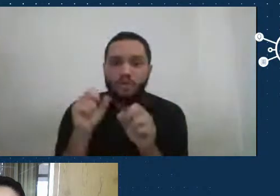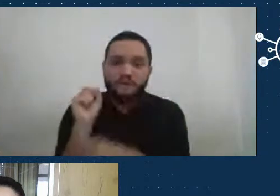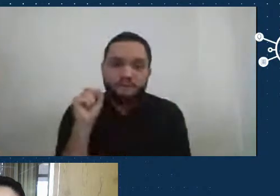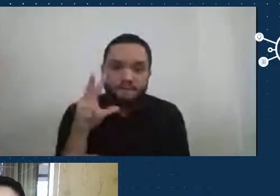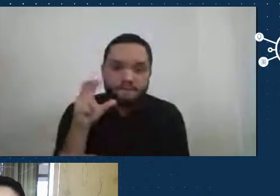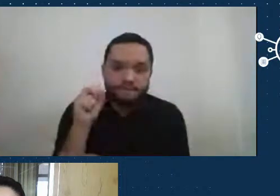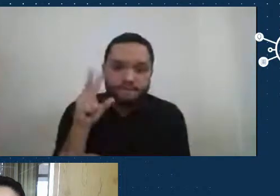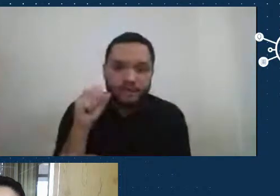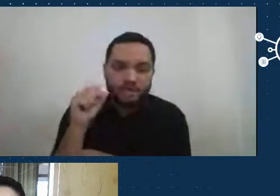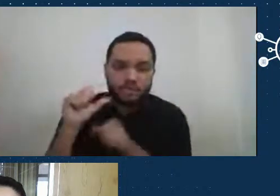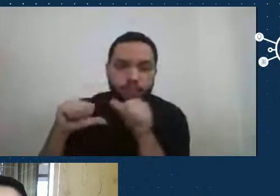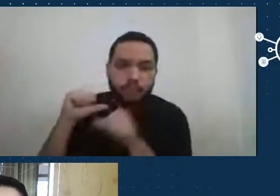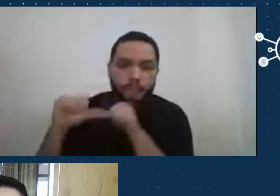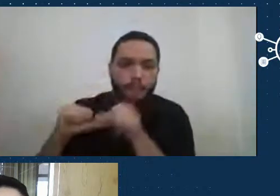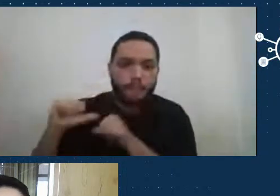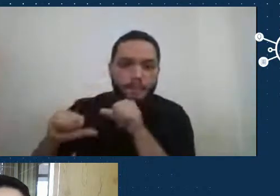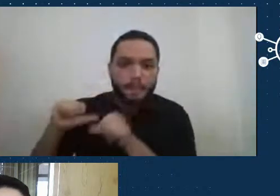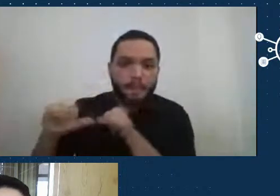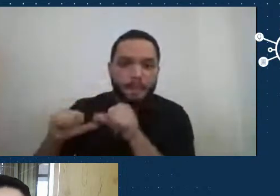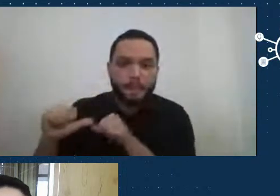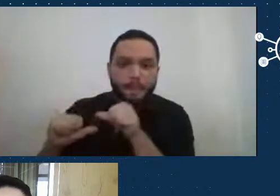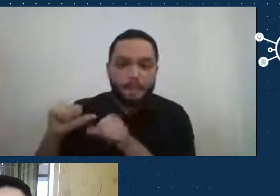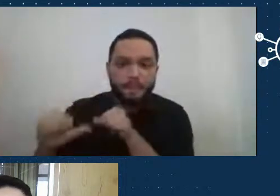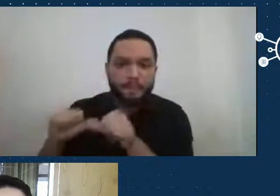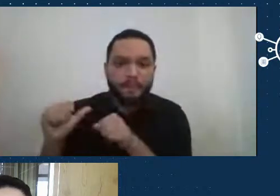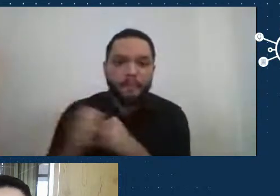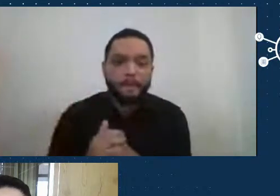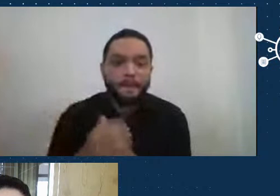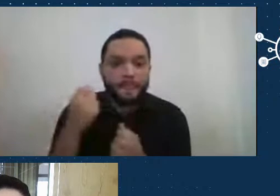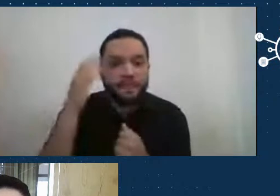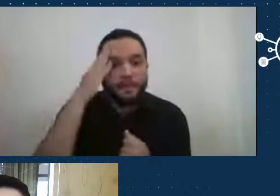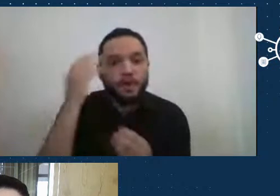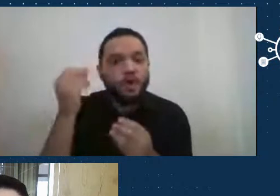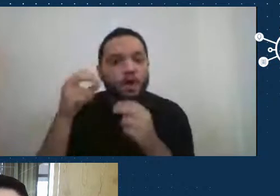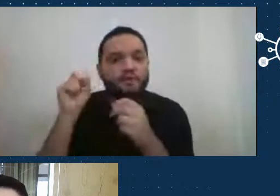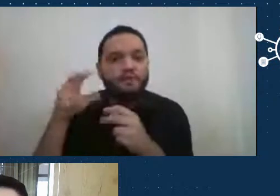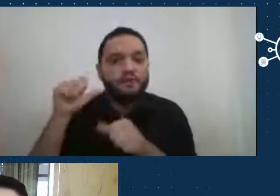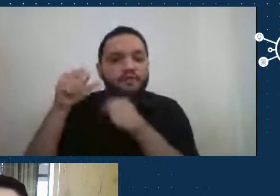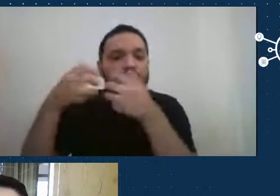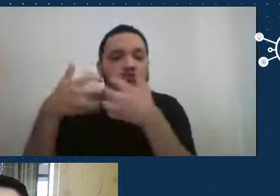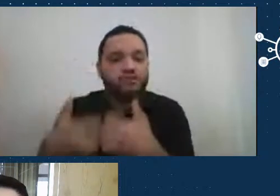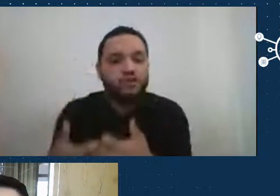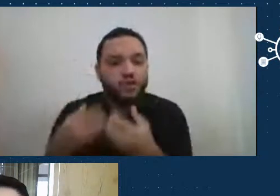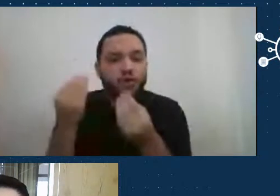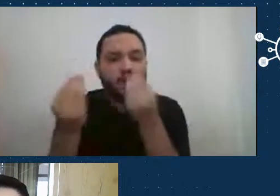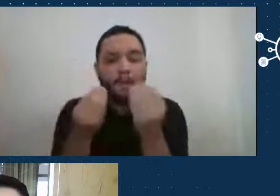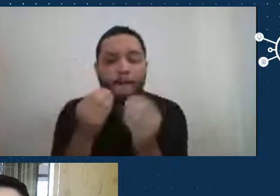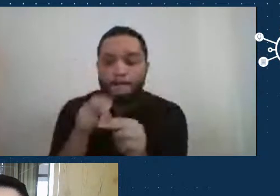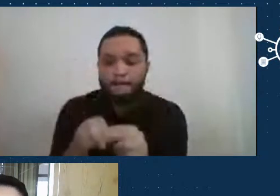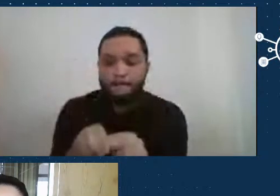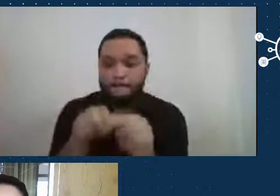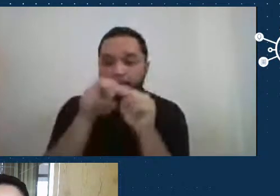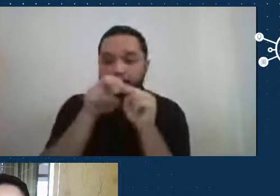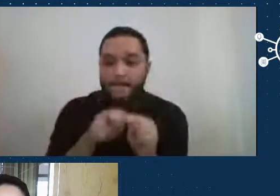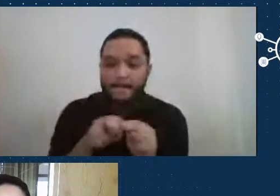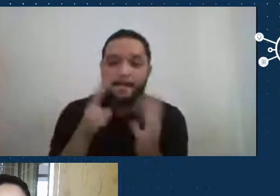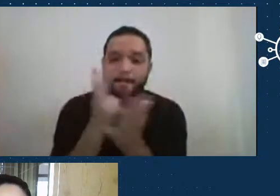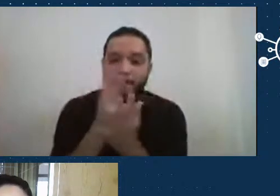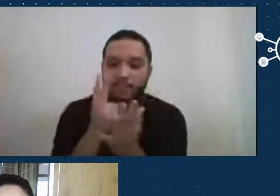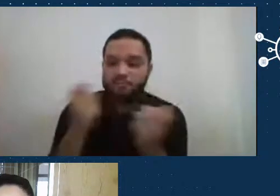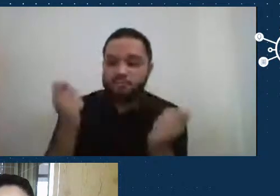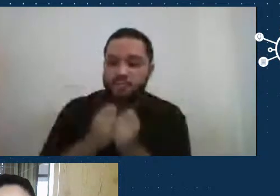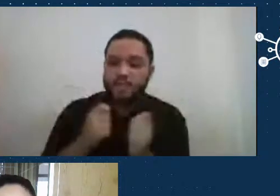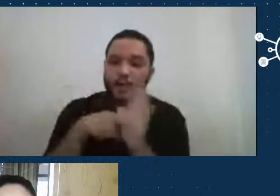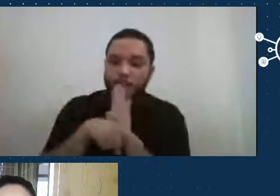e ainda há muito o que se saber sobre como esse vírus funciona. Então, por isso que há sempre o que pesquisar ainda